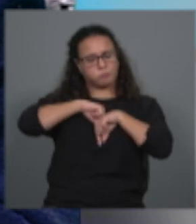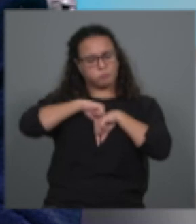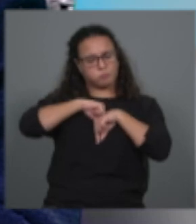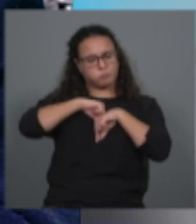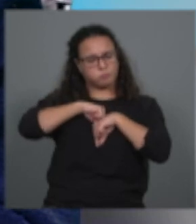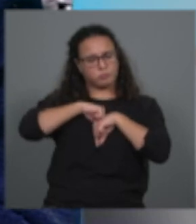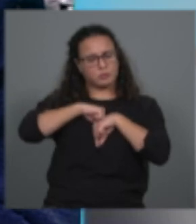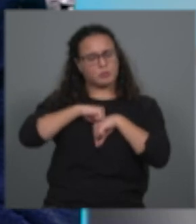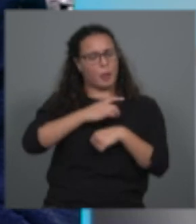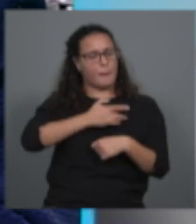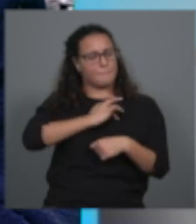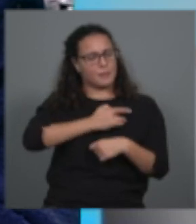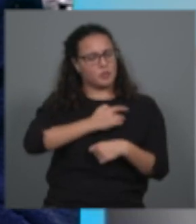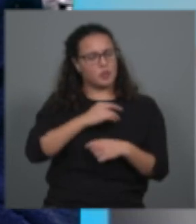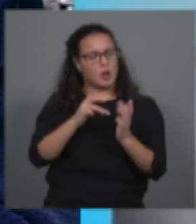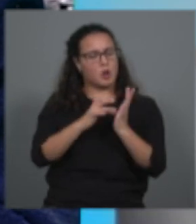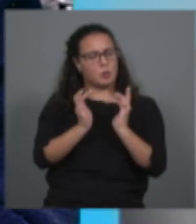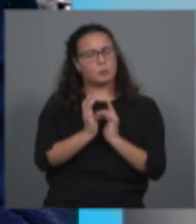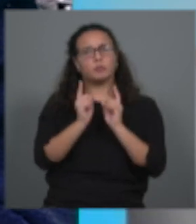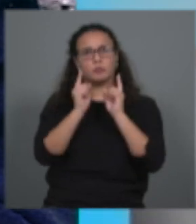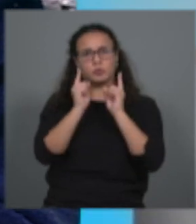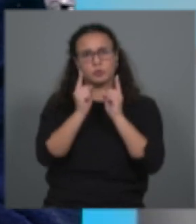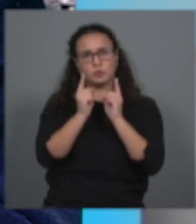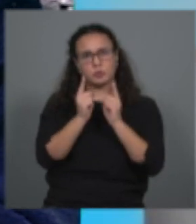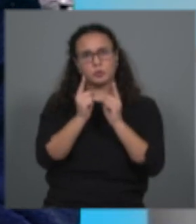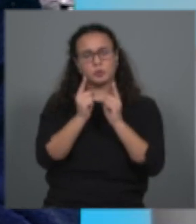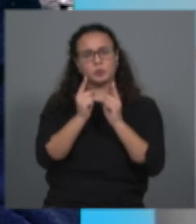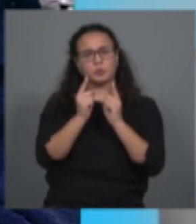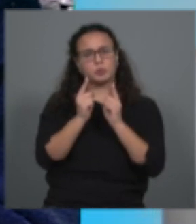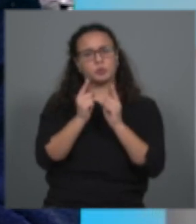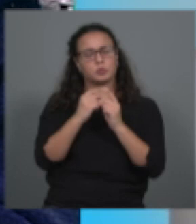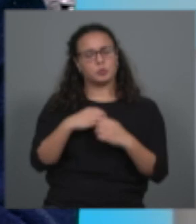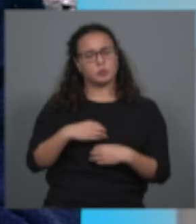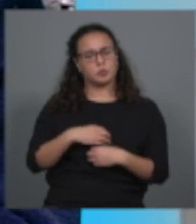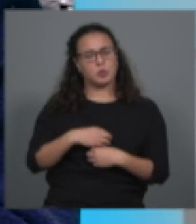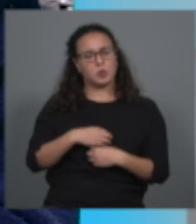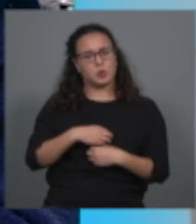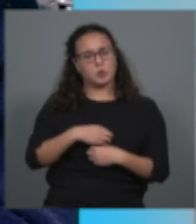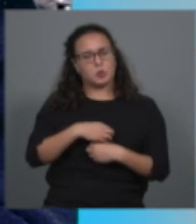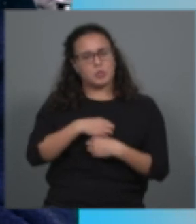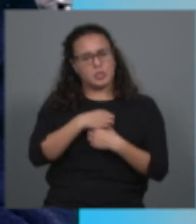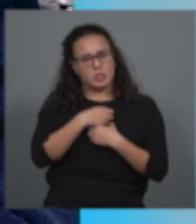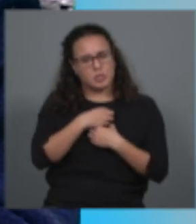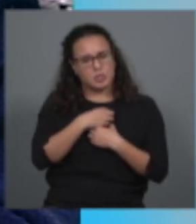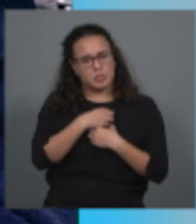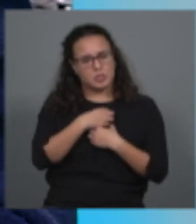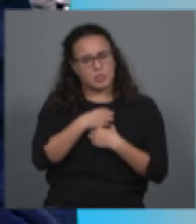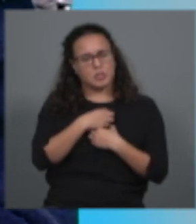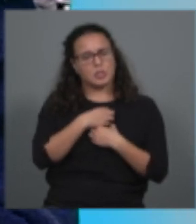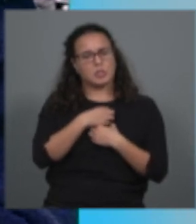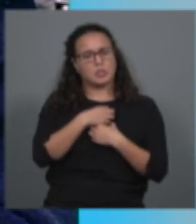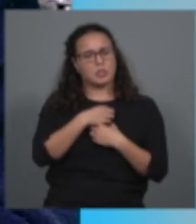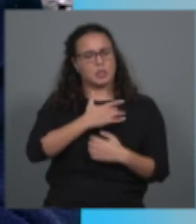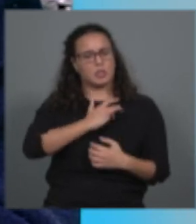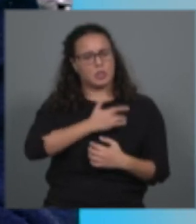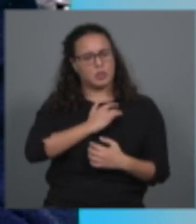a paixão por Jesus Cristo, o sentido da adoração eucarística que ele tinha, o amor